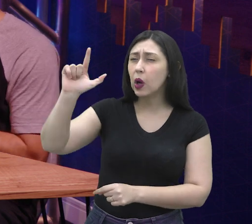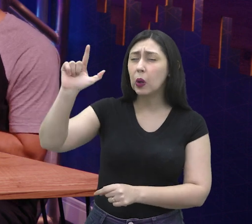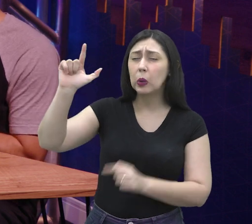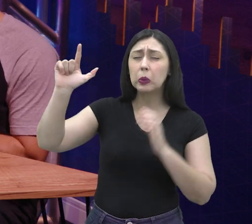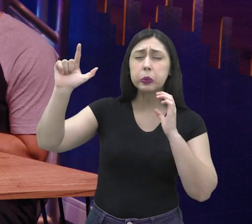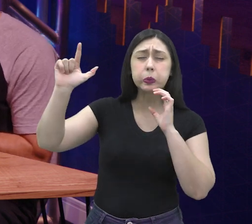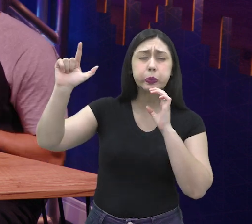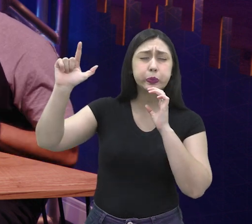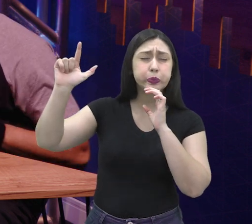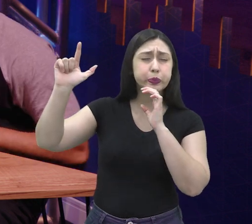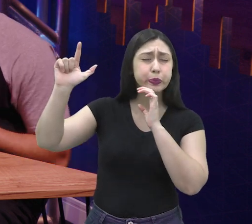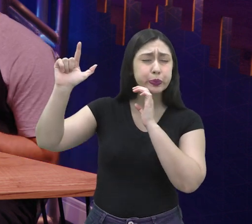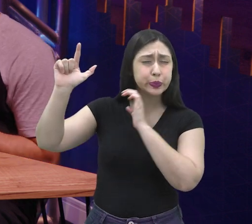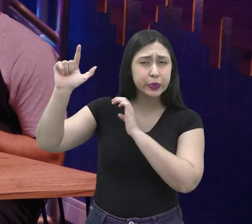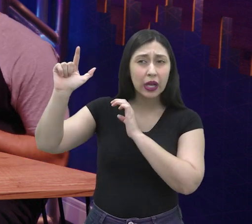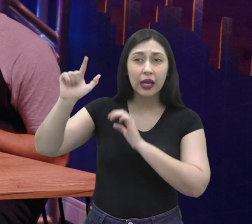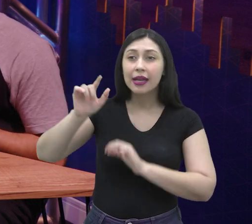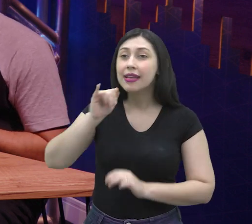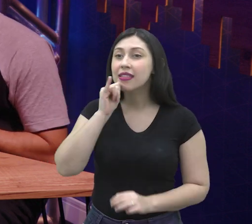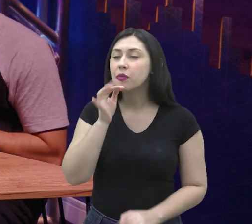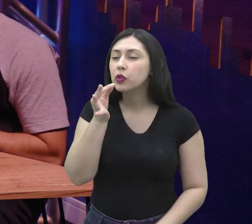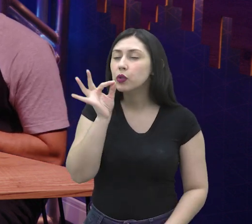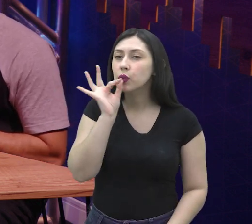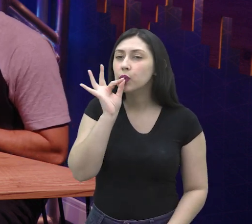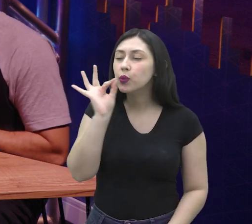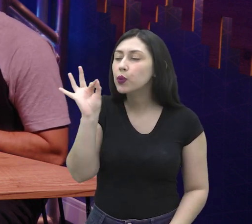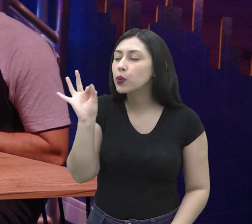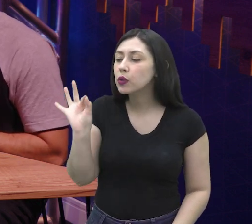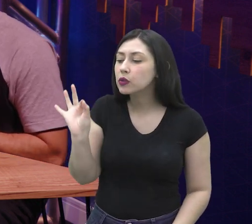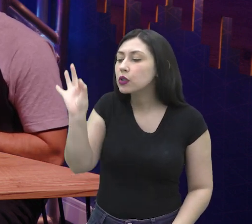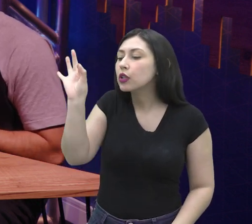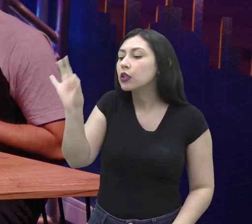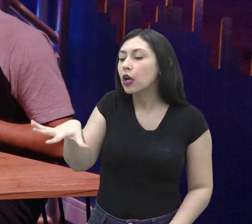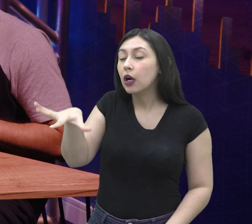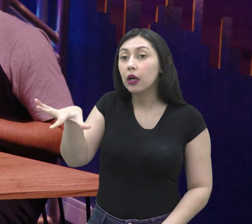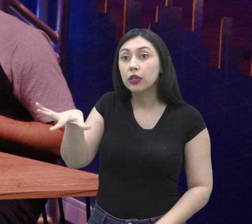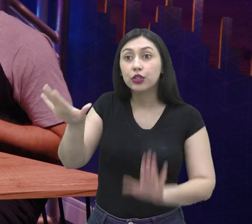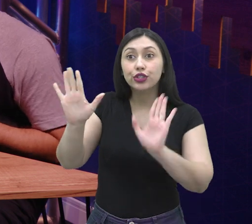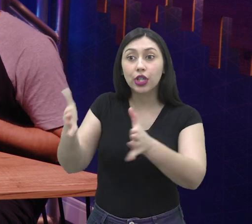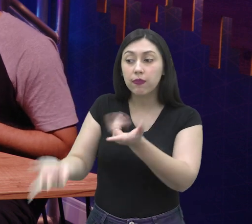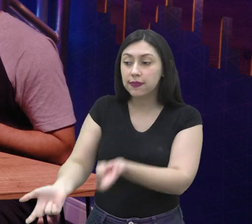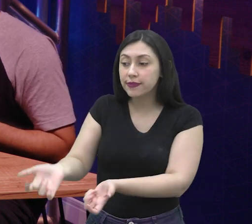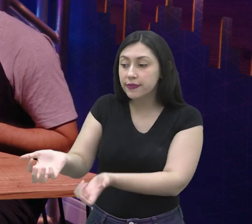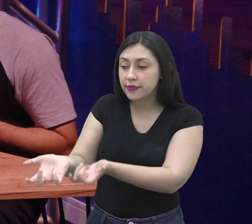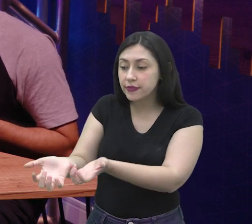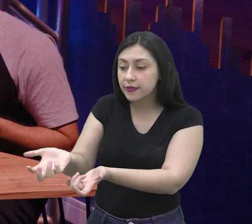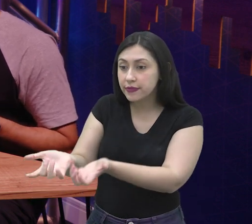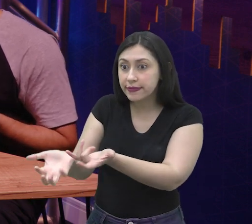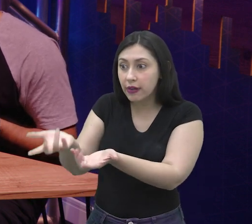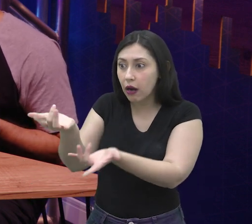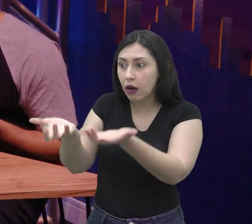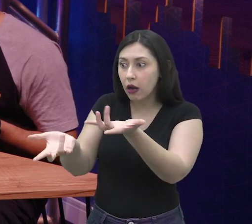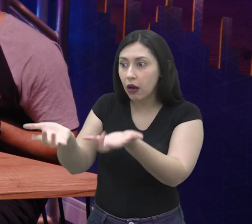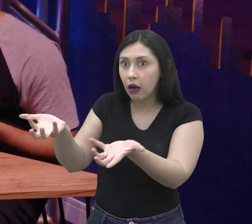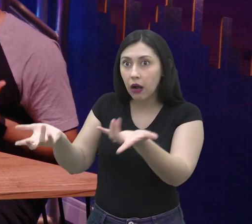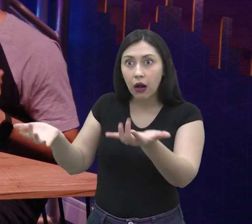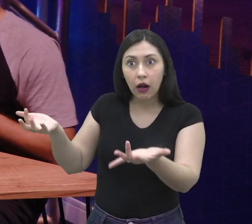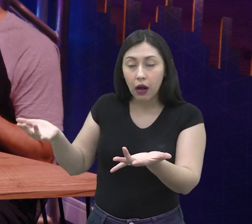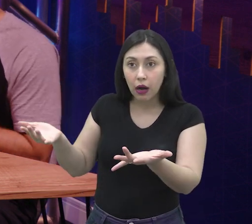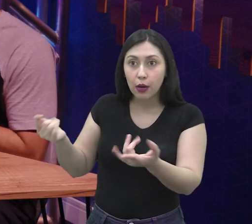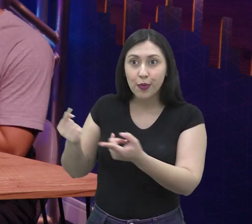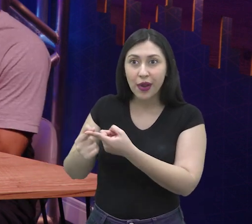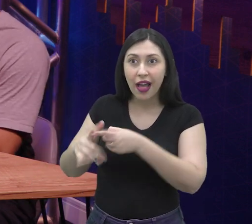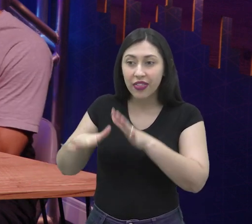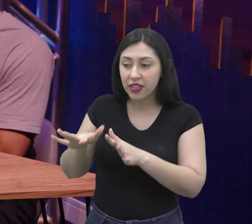quente e tudo mais. É uma bituca de cigarro que alguém joga já é o suficiente para pegar fogo num papel. Não botaria fogo no mato. Mas como